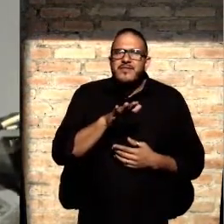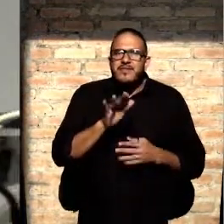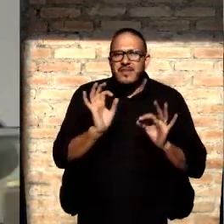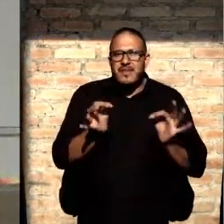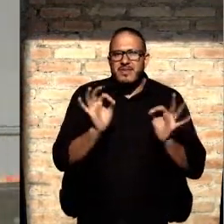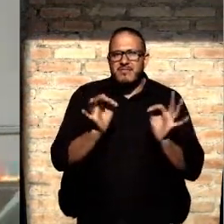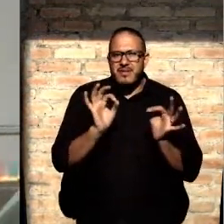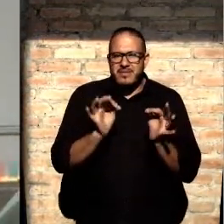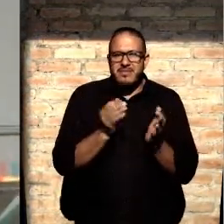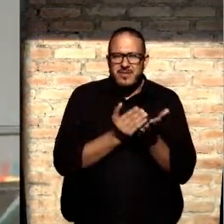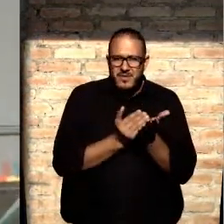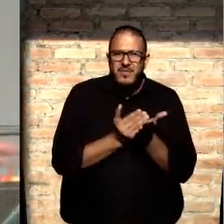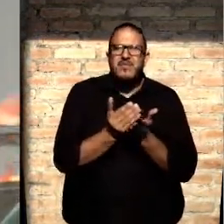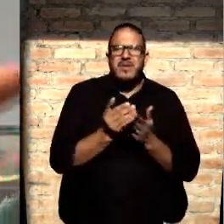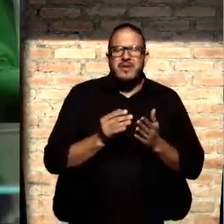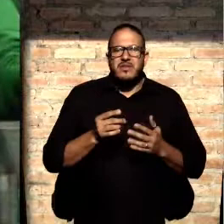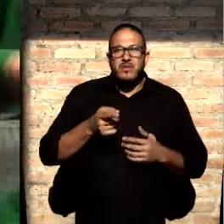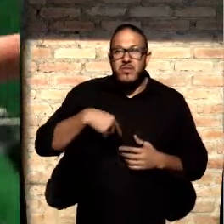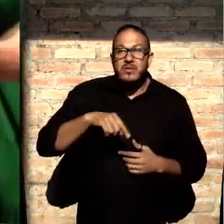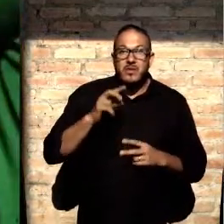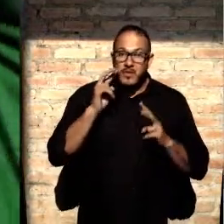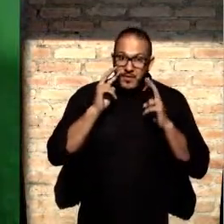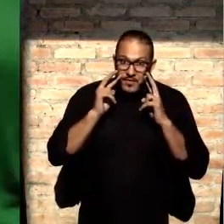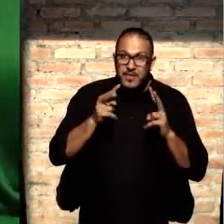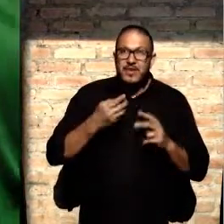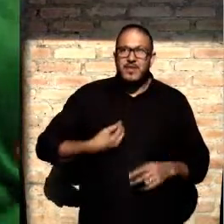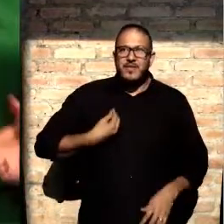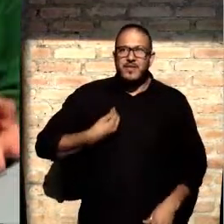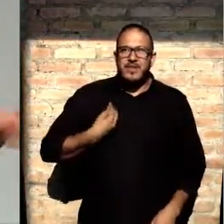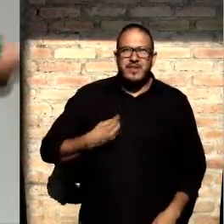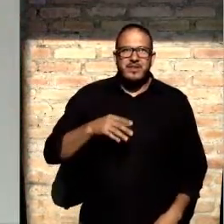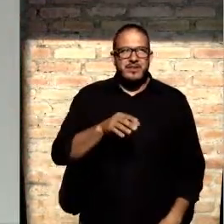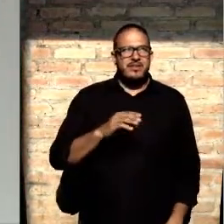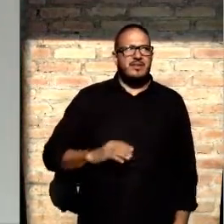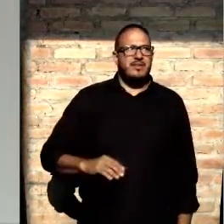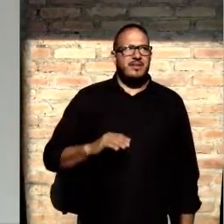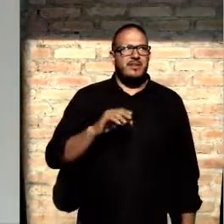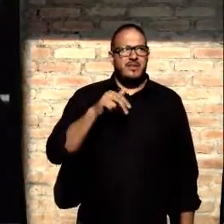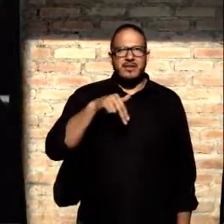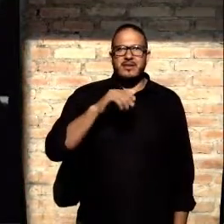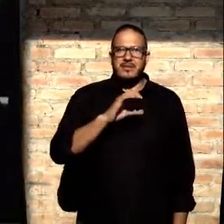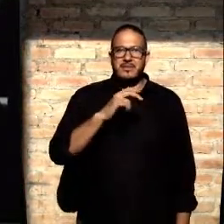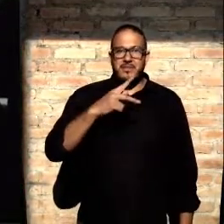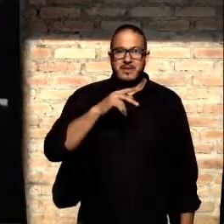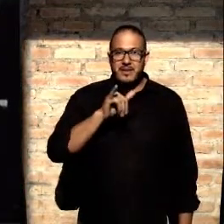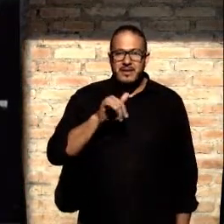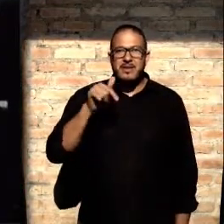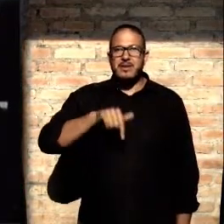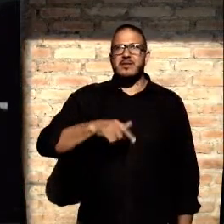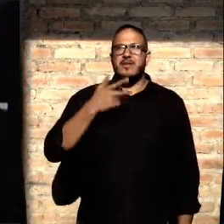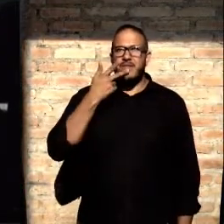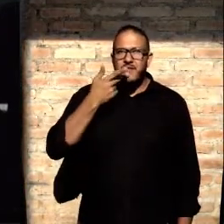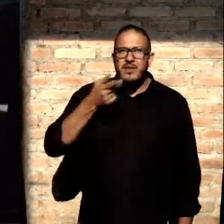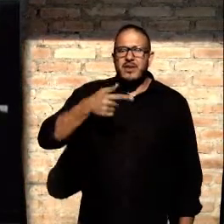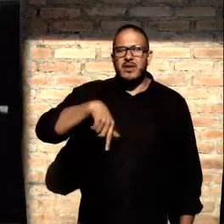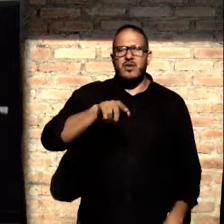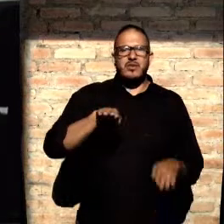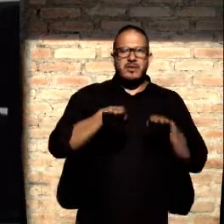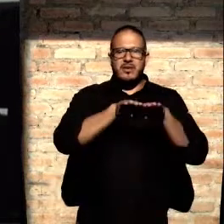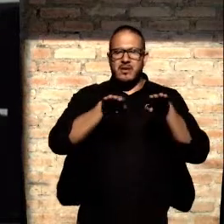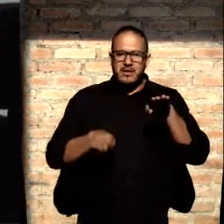o começo de tudo e quando eu vejo esse simpósio ser falar de que a nossa desigualdade